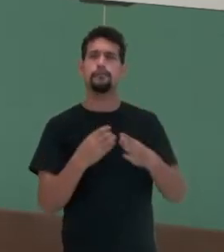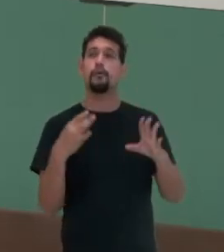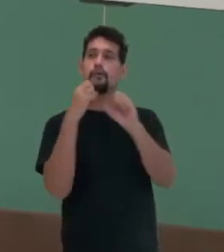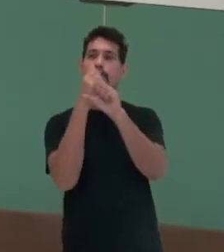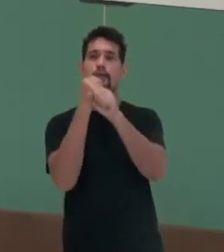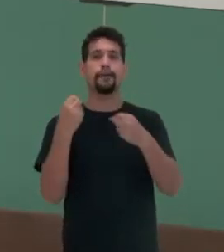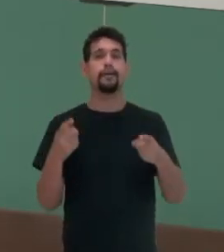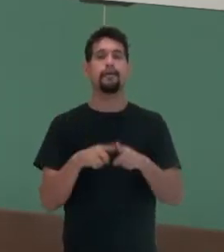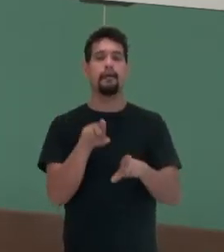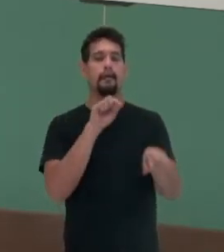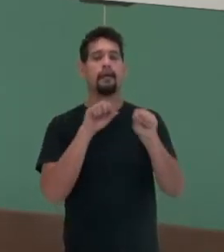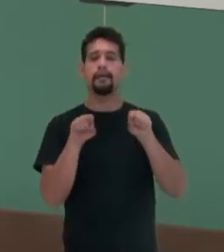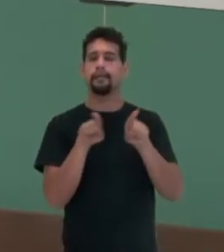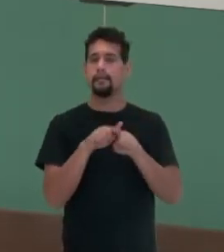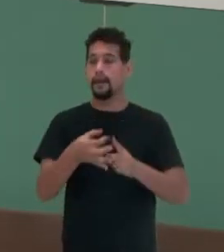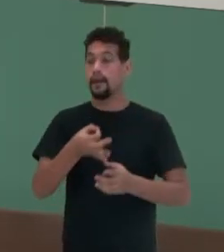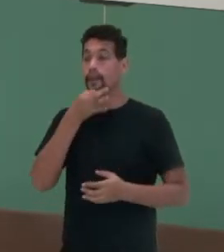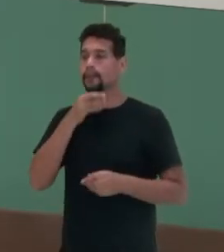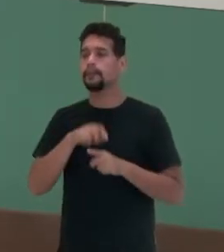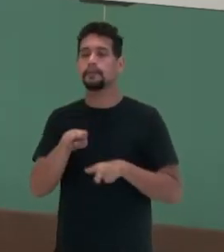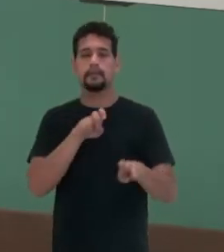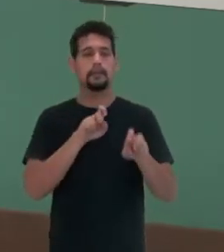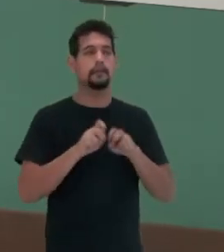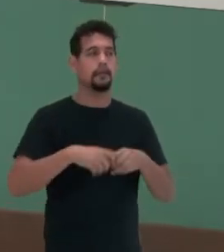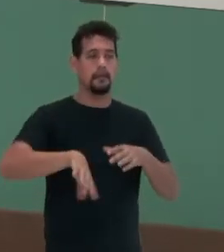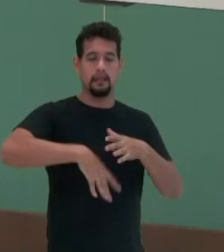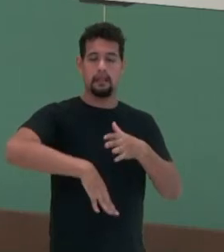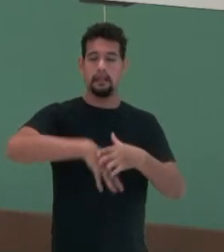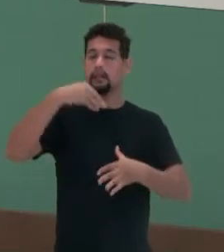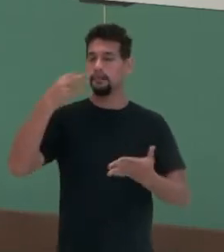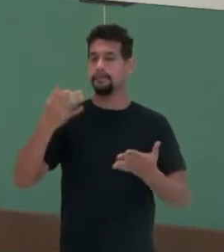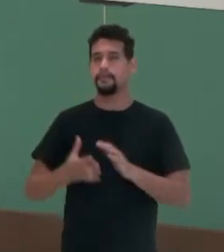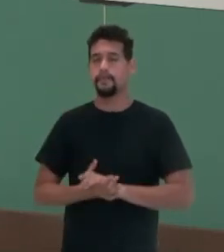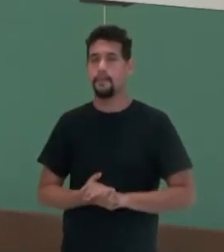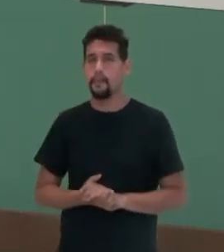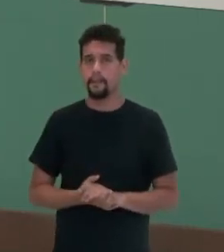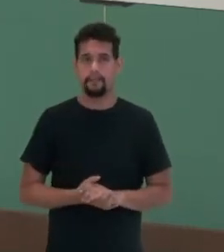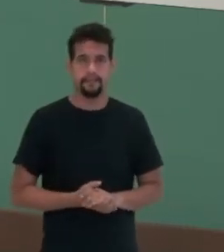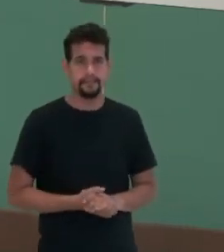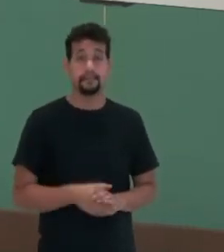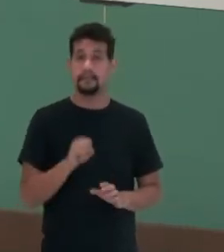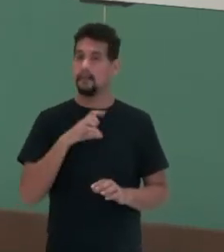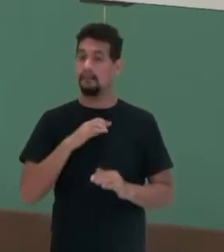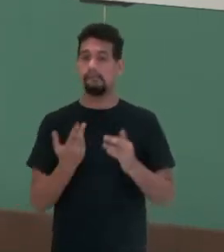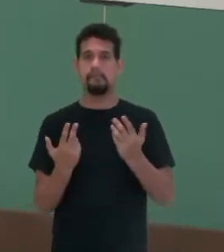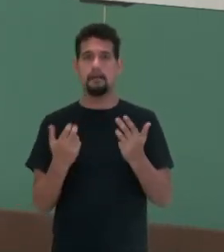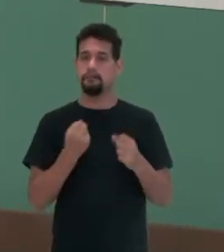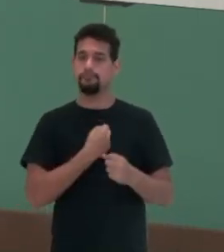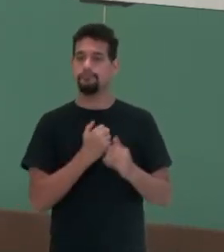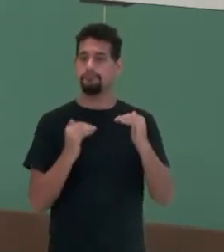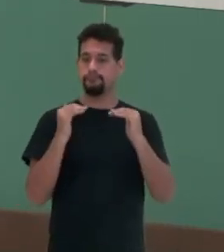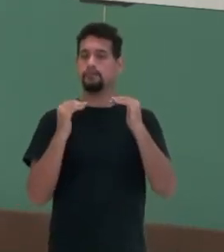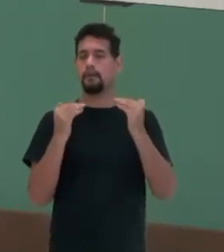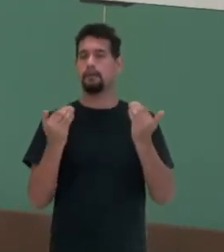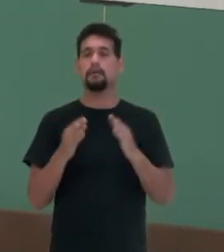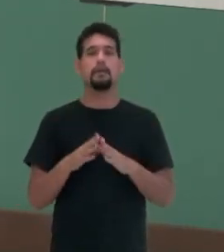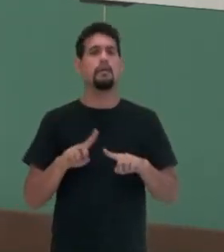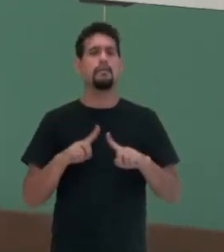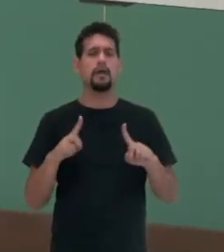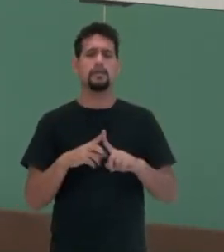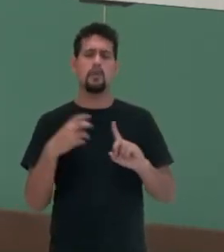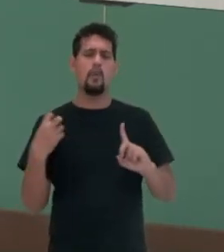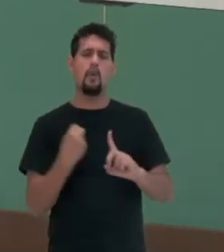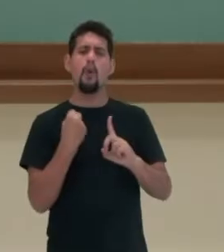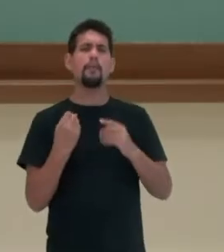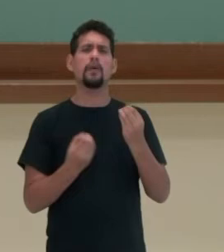placar, a decisão também dos árbitros e por sorteio em último caso, tá? Se tiver muito empatado. Os golpes, então